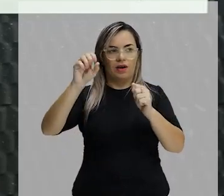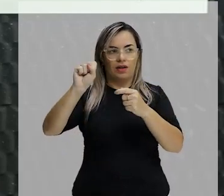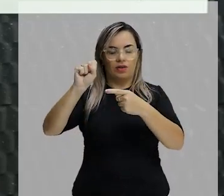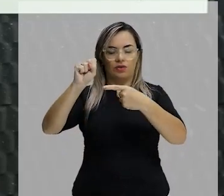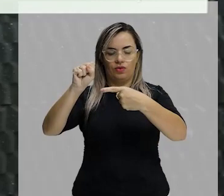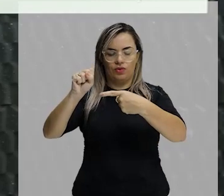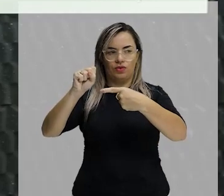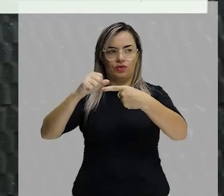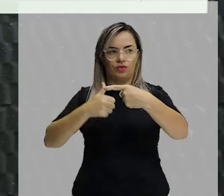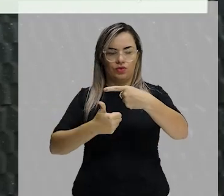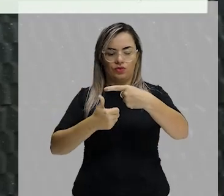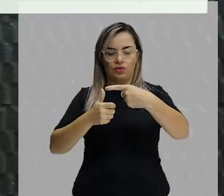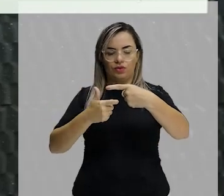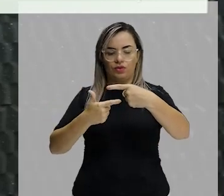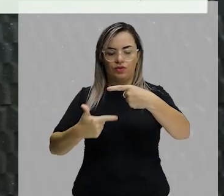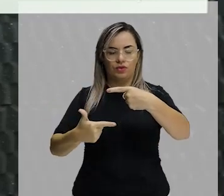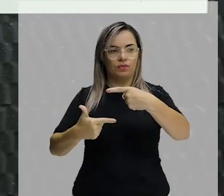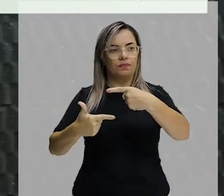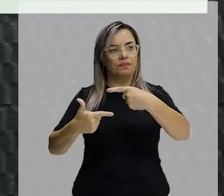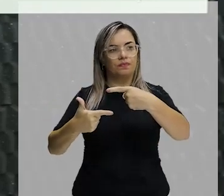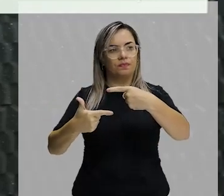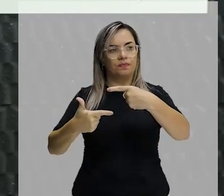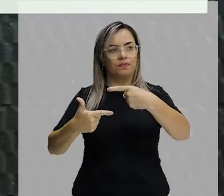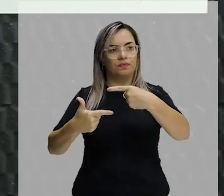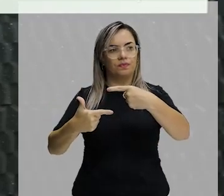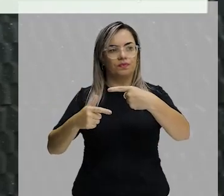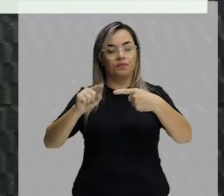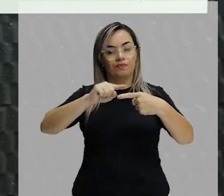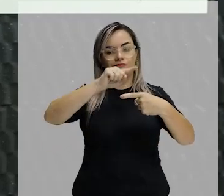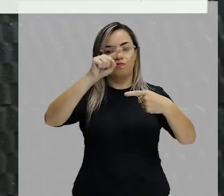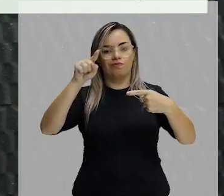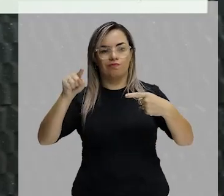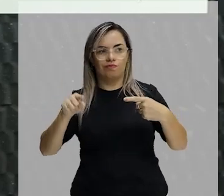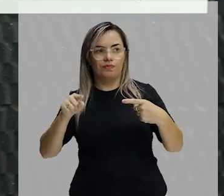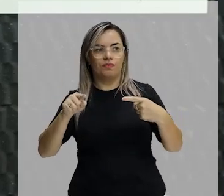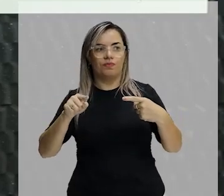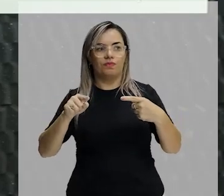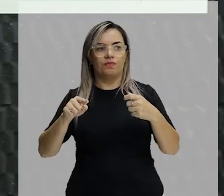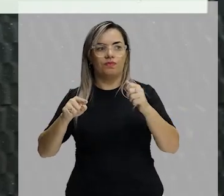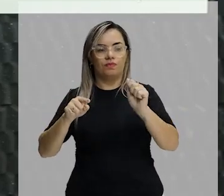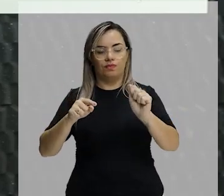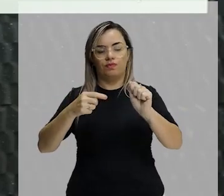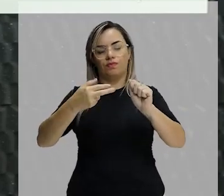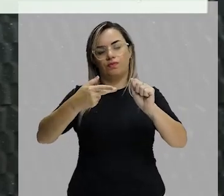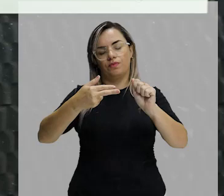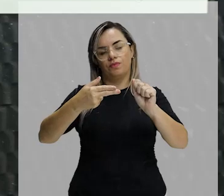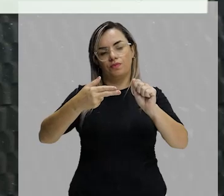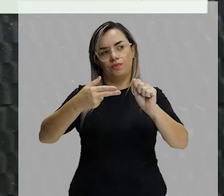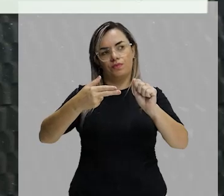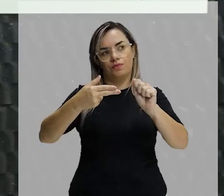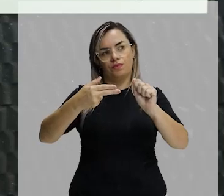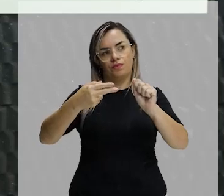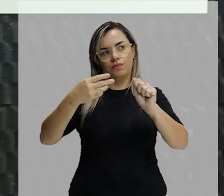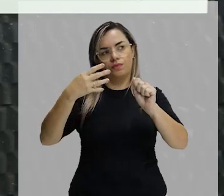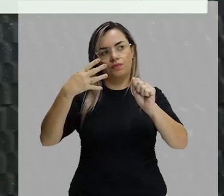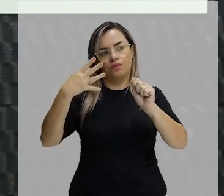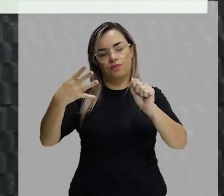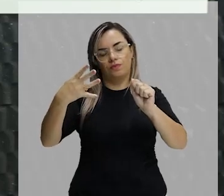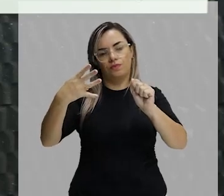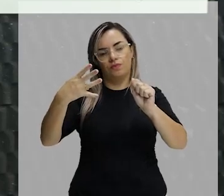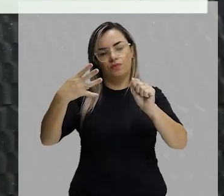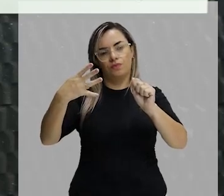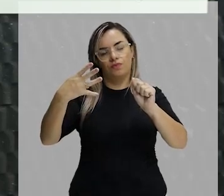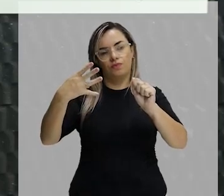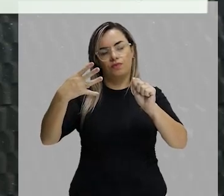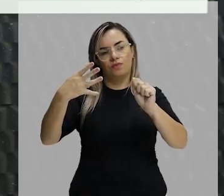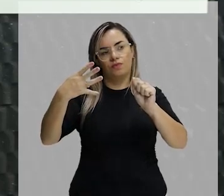Certo? Então, você vai ter que a aresta aqui vai ser igual a 4.